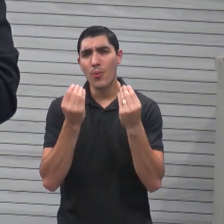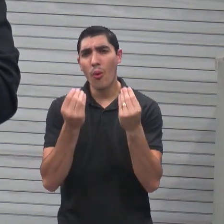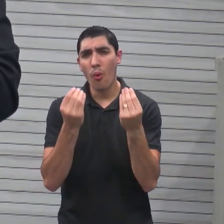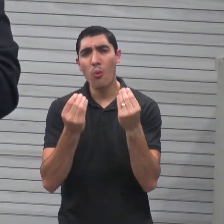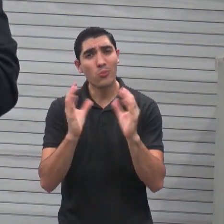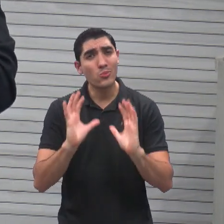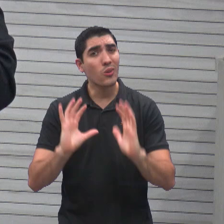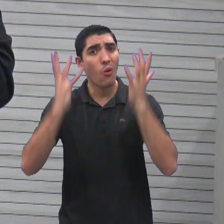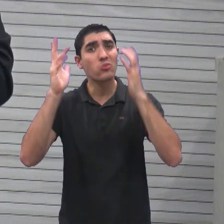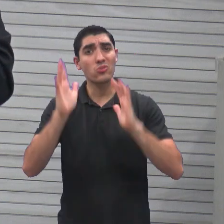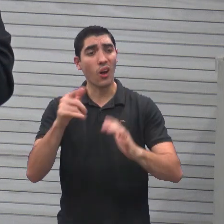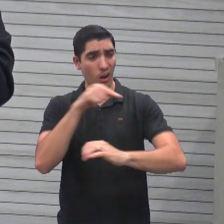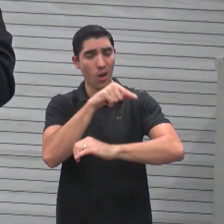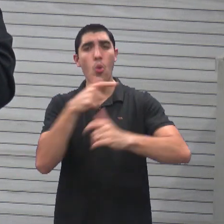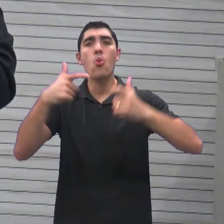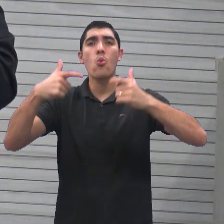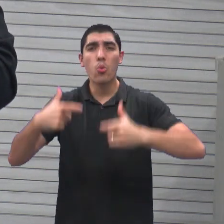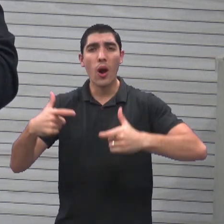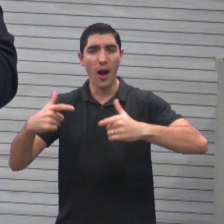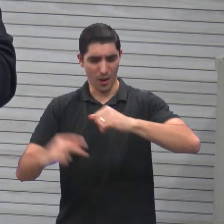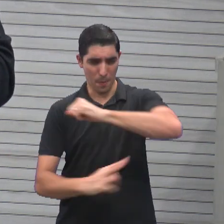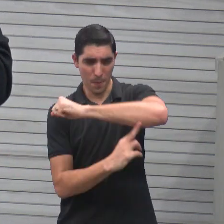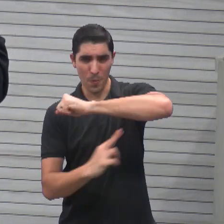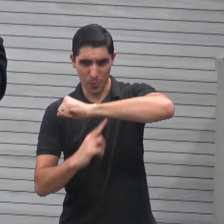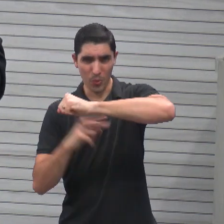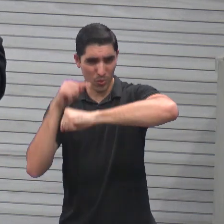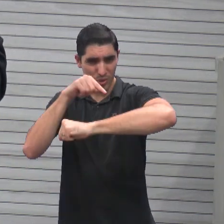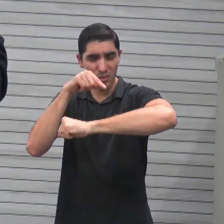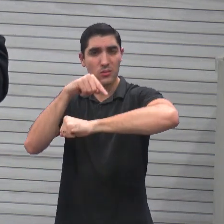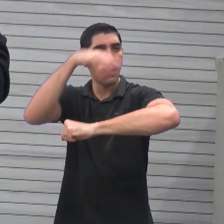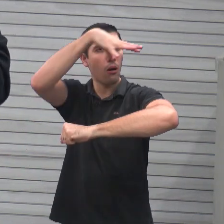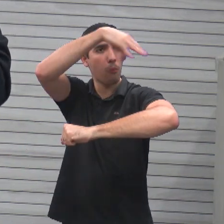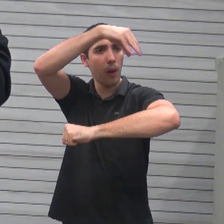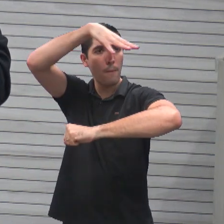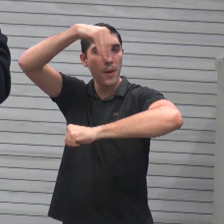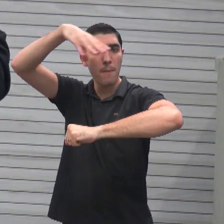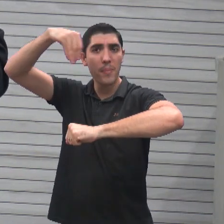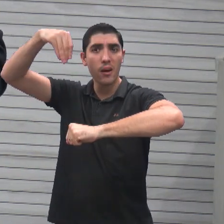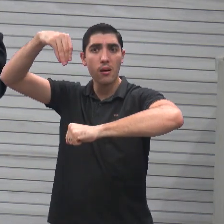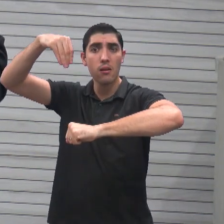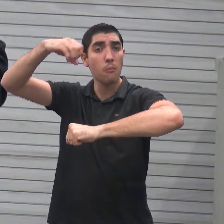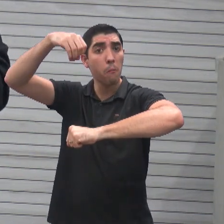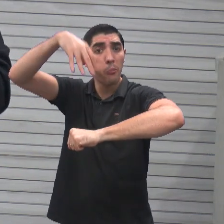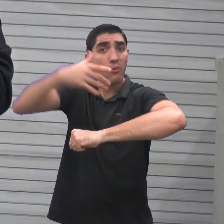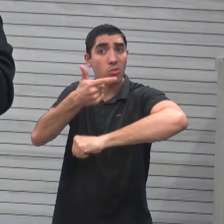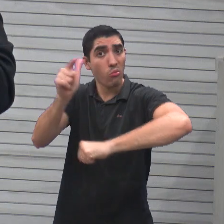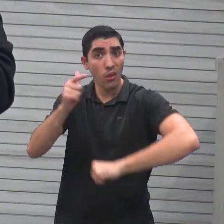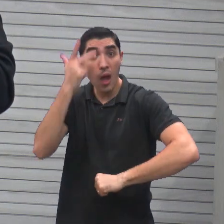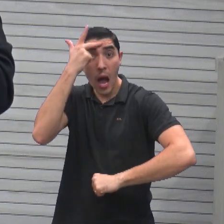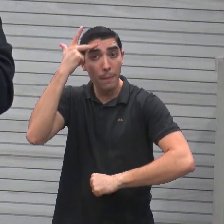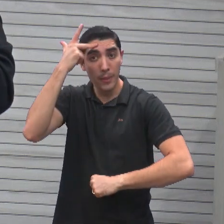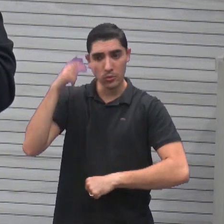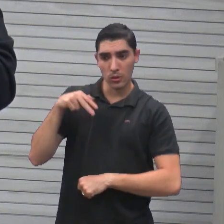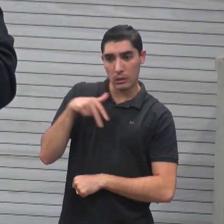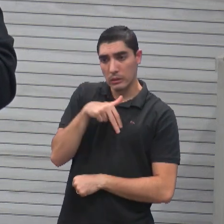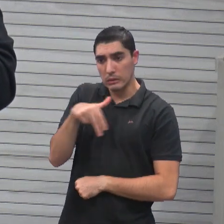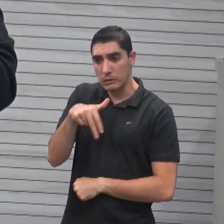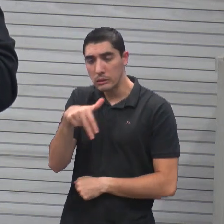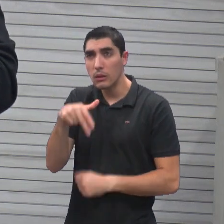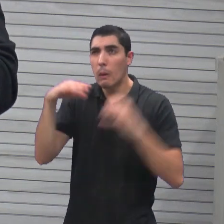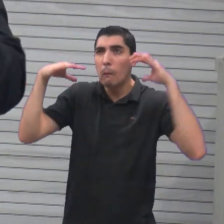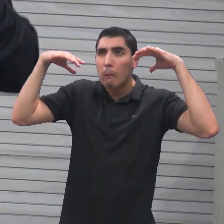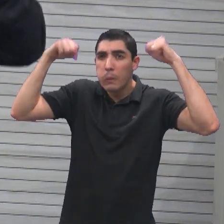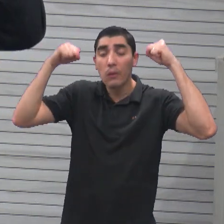escuridão, as lâmpadas apagadas. A população está se colocando em risco, uma vez que